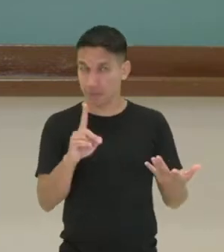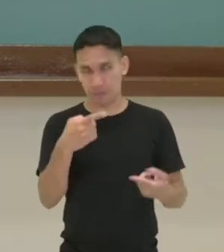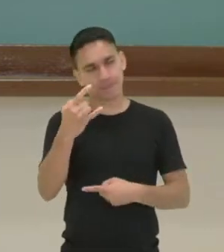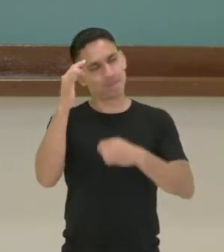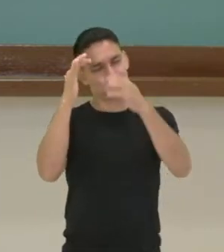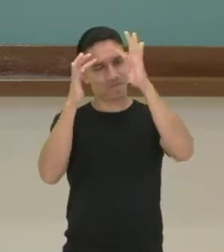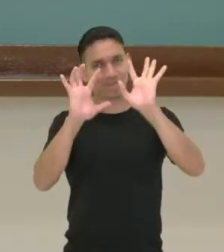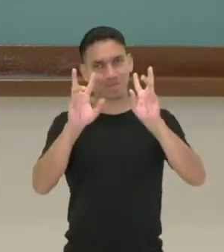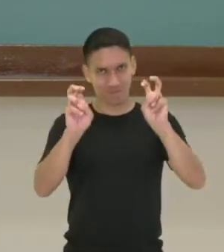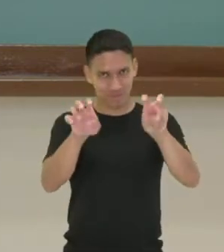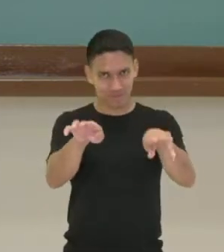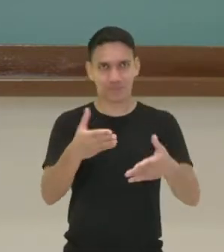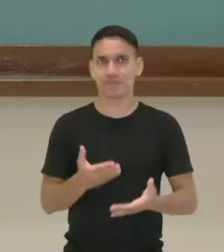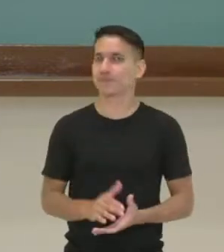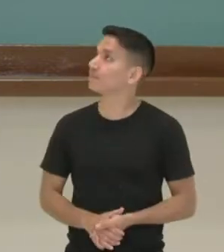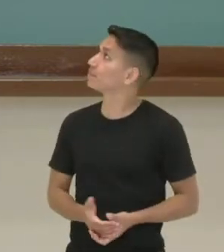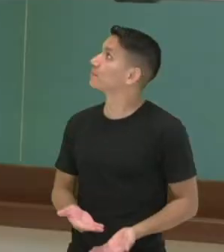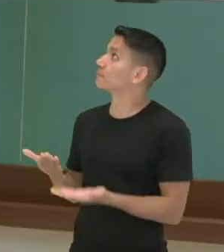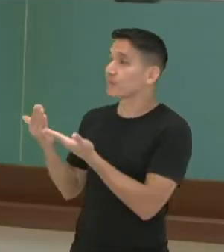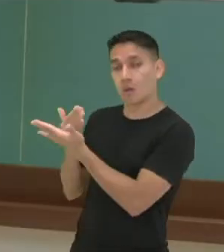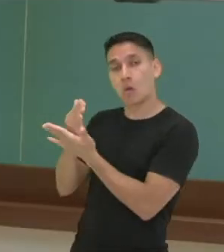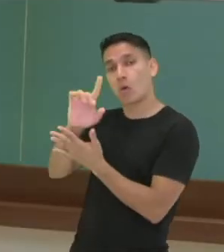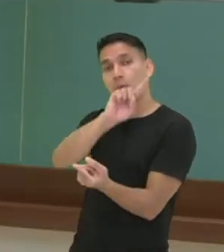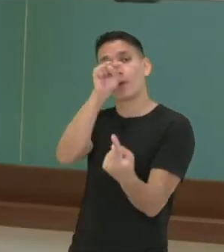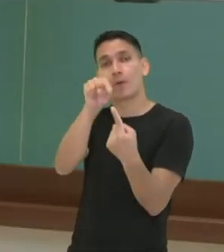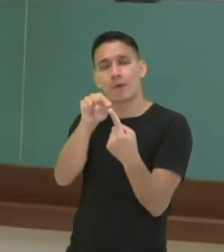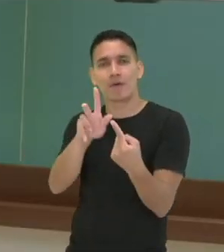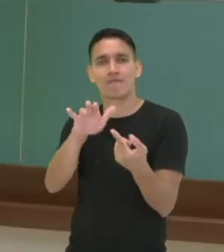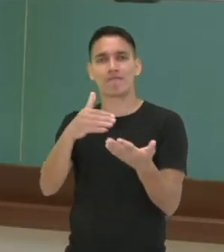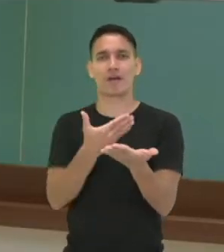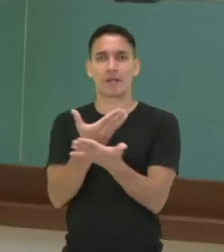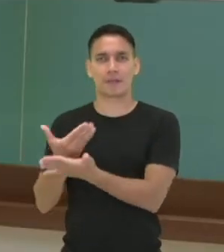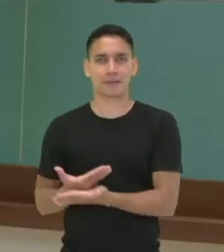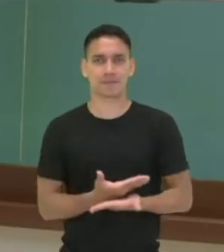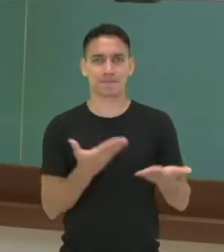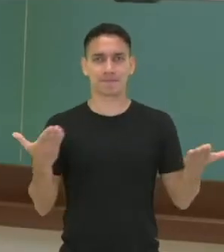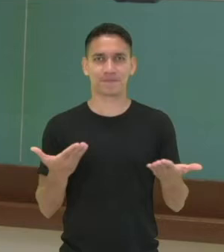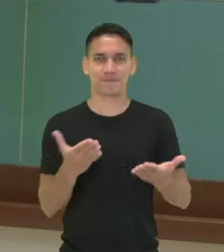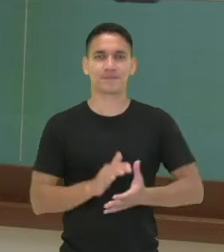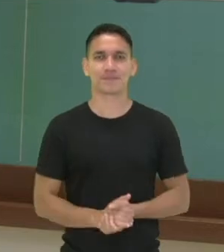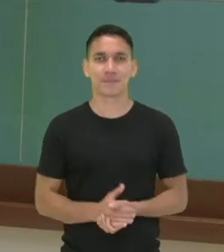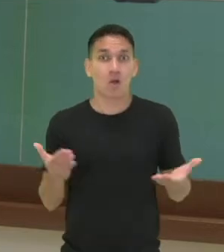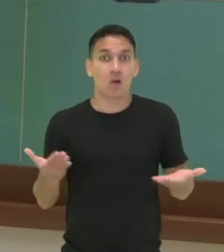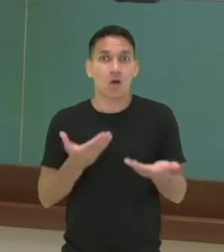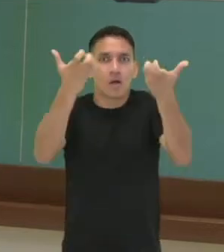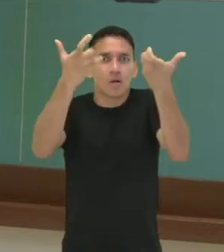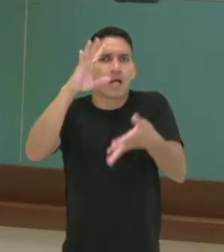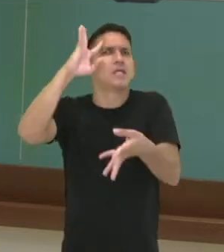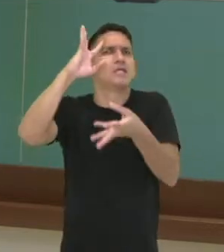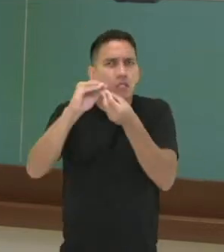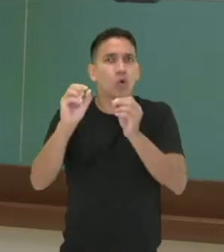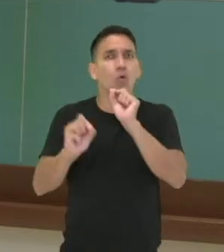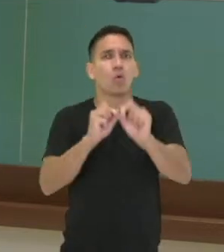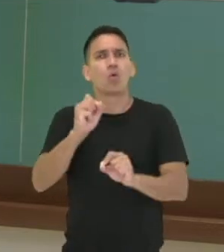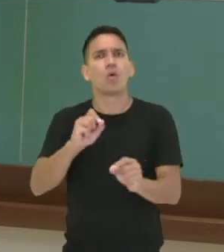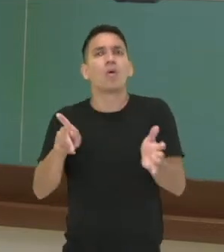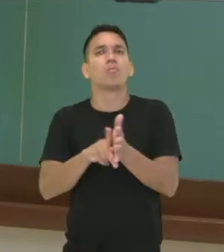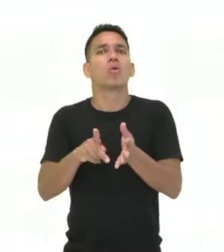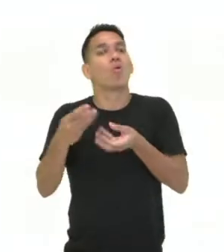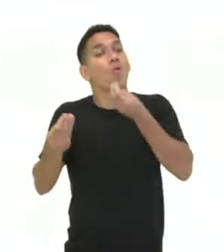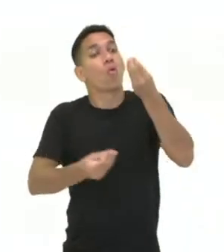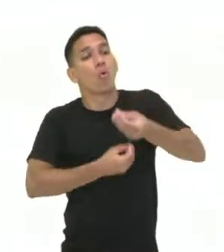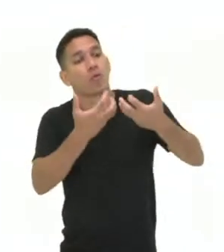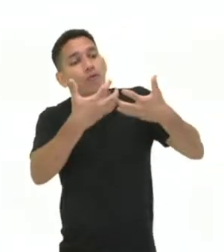isso? Começando aqui então com os objetivos da aula de hoje. Na aula de hoje vamos compreender a natureza e